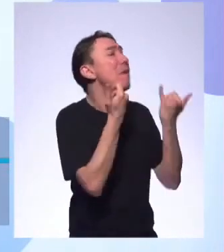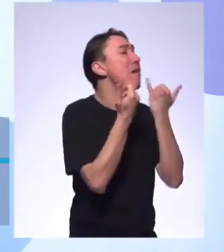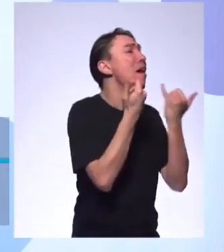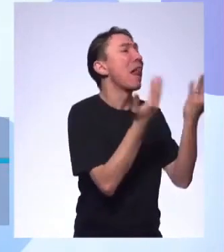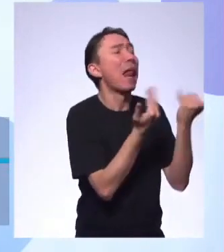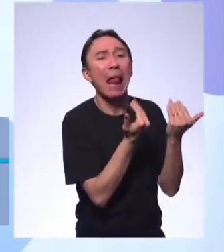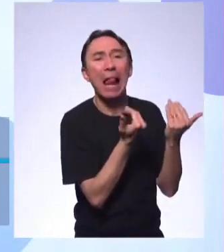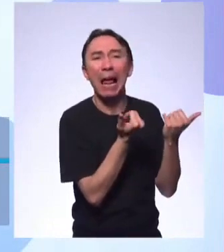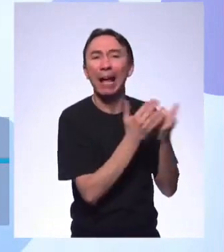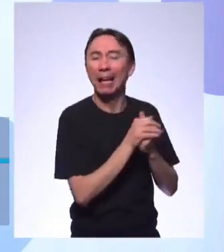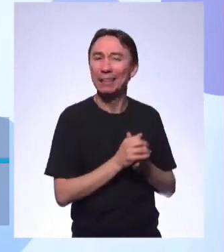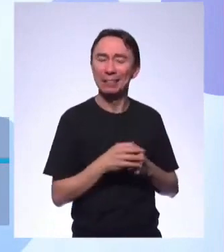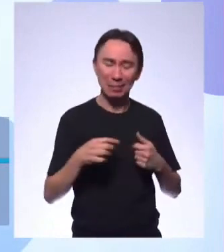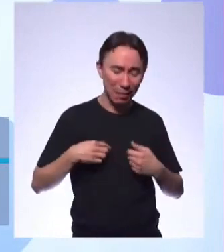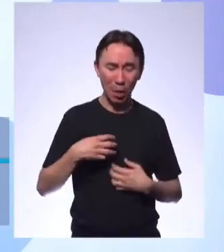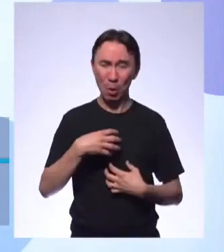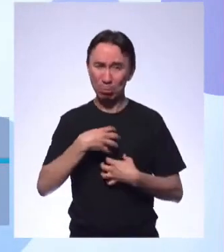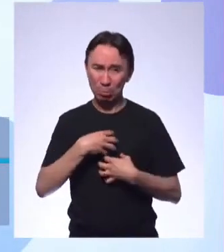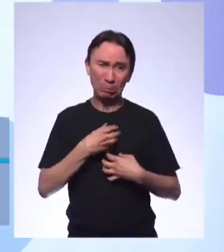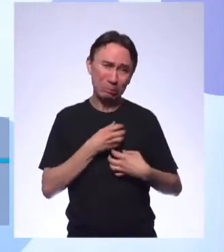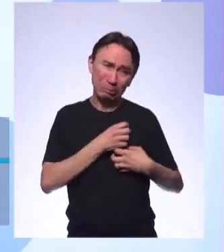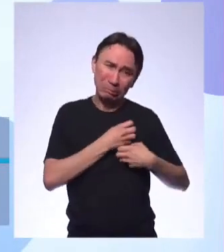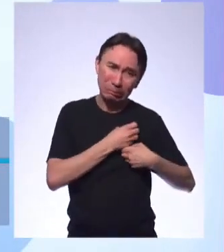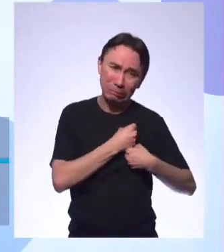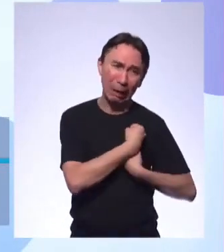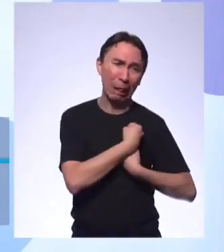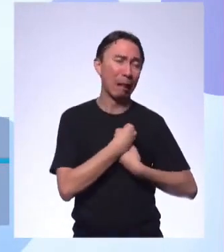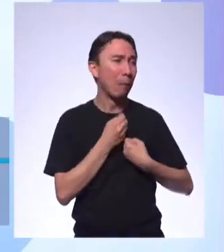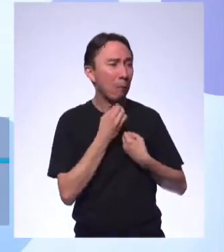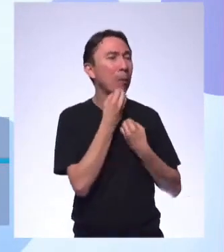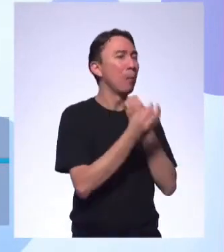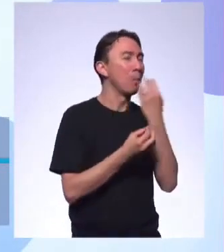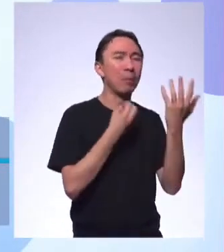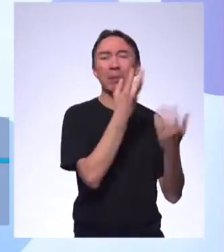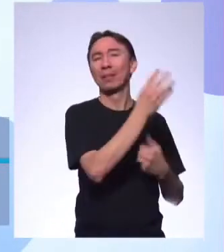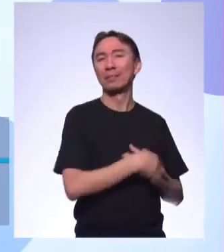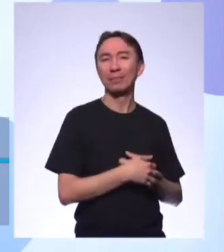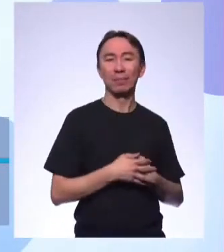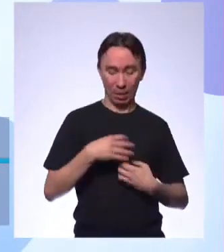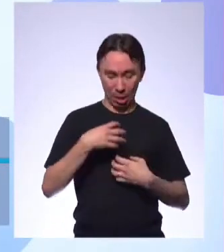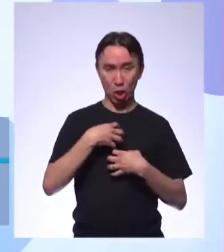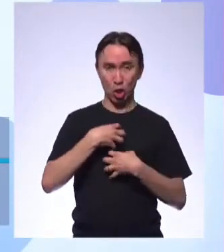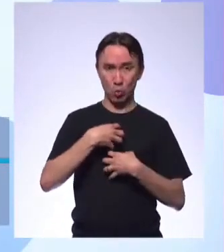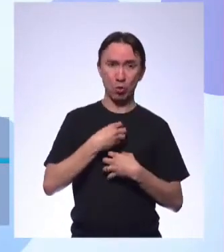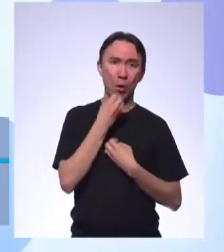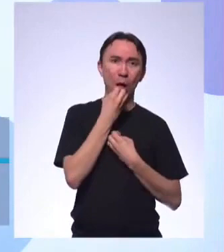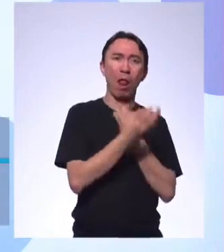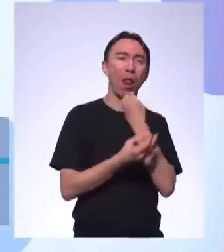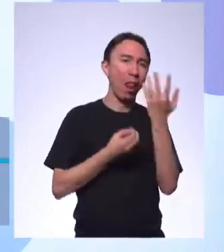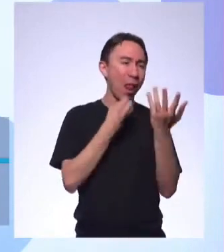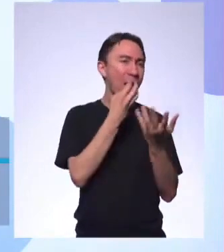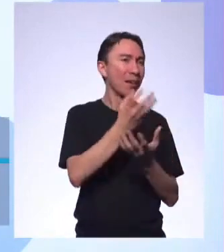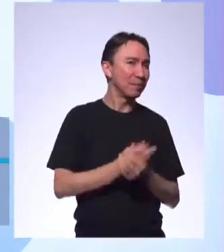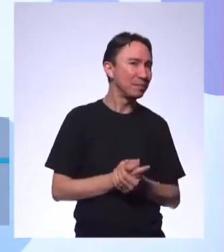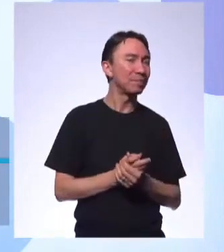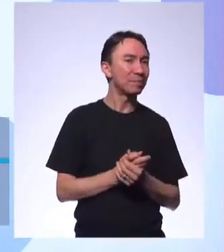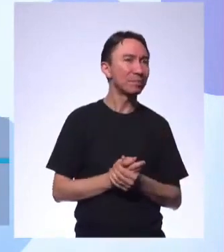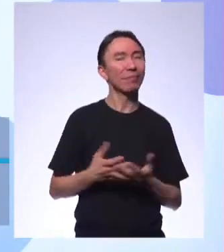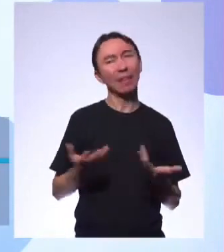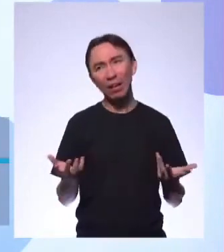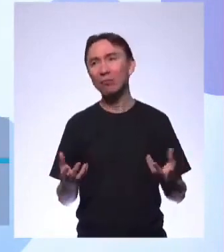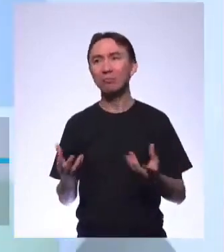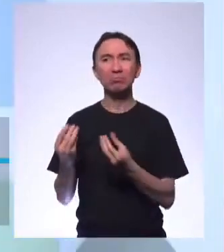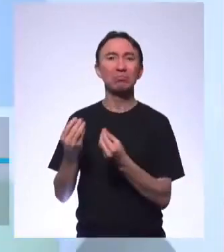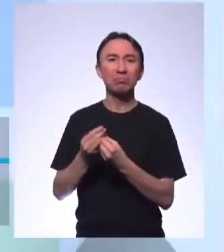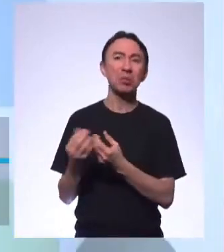dor, falar o que está sentindo, é o Pedro Arthur, né? É isso, professora. Bastante gente falando sobre a dor, expressar a dor que ele está sentindo.